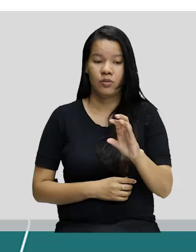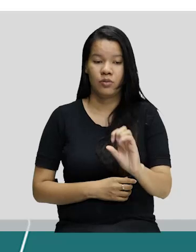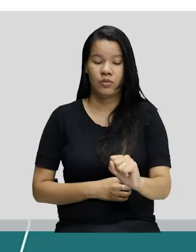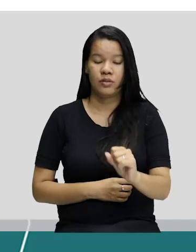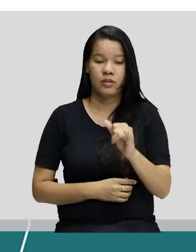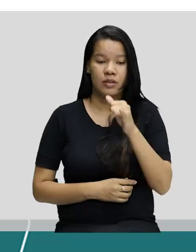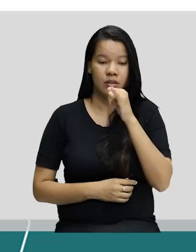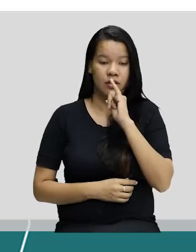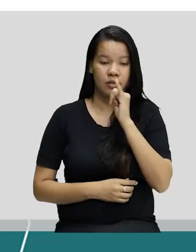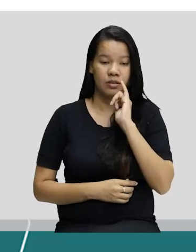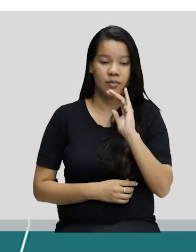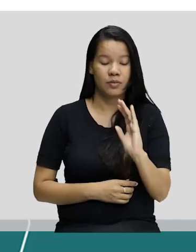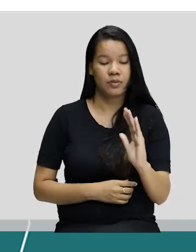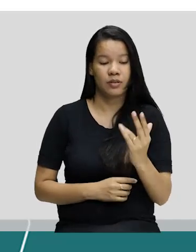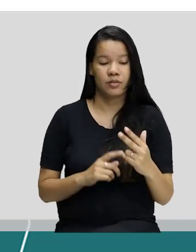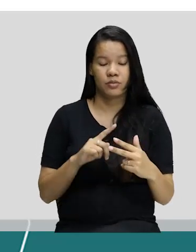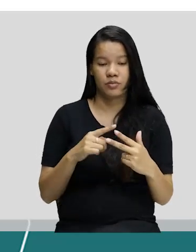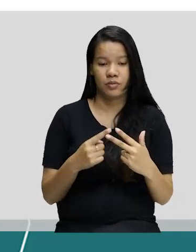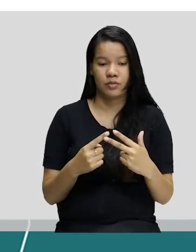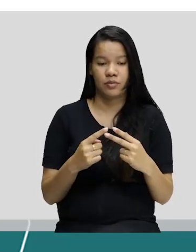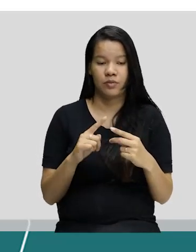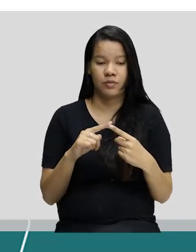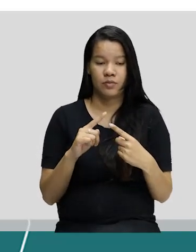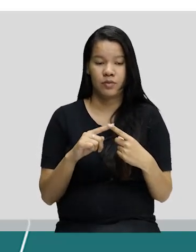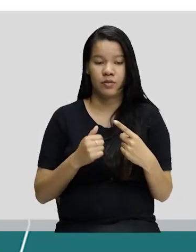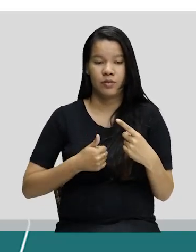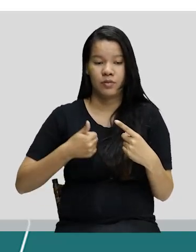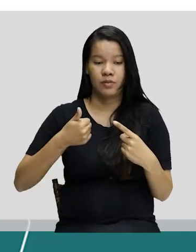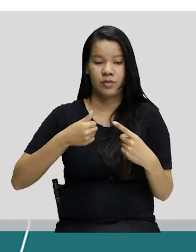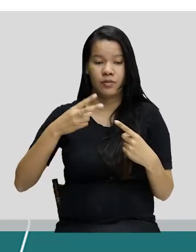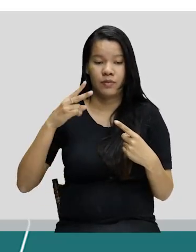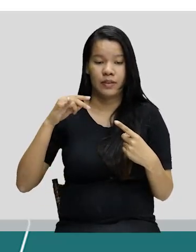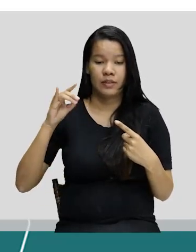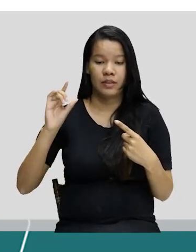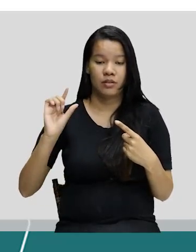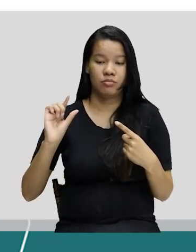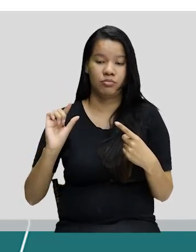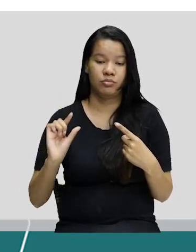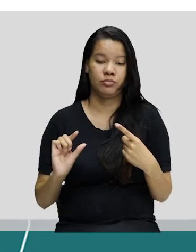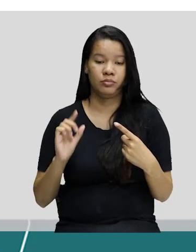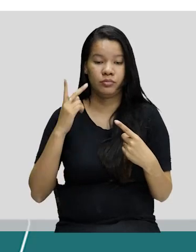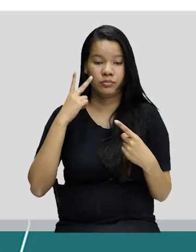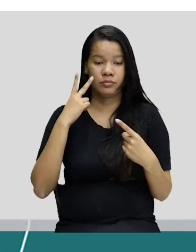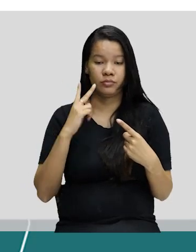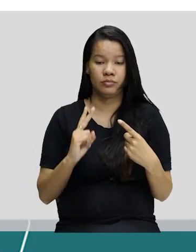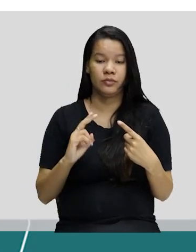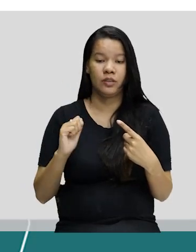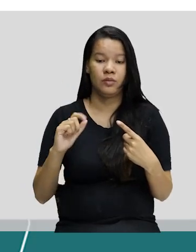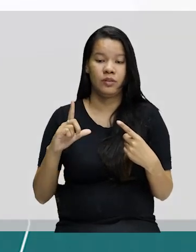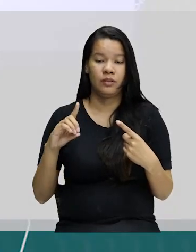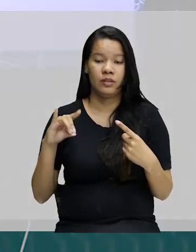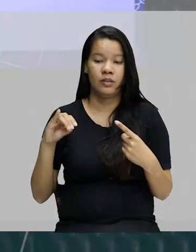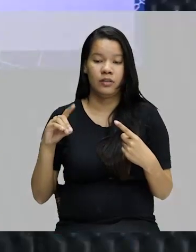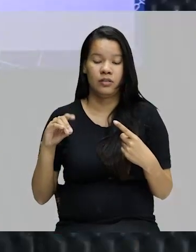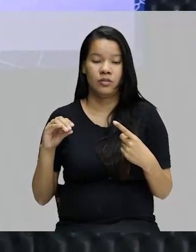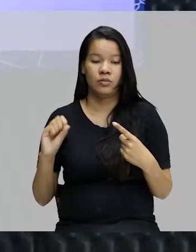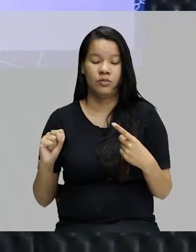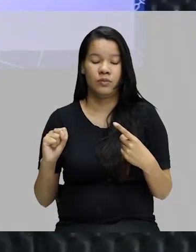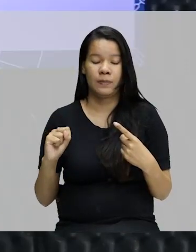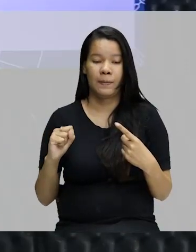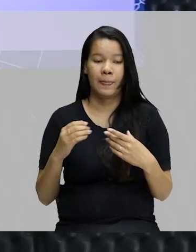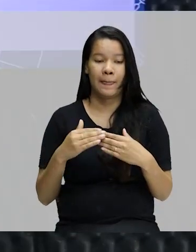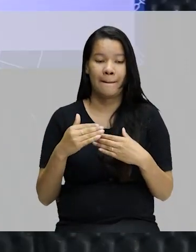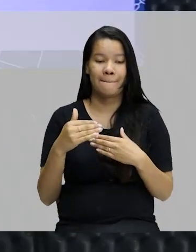Primeiro, o ácido carboxílico ele vai ser reduzido para aldeído, certo?